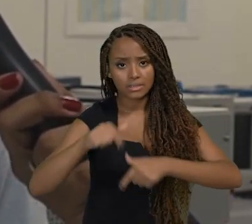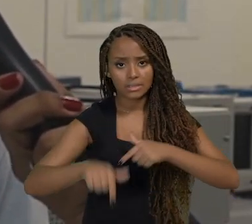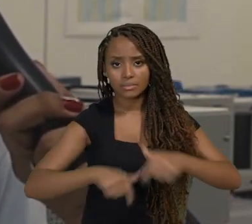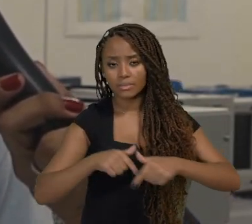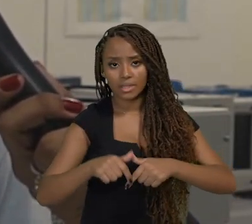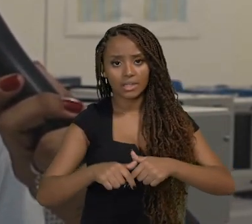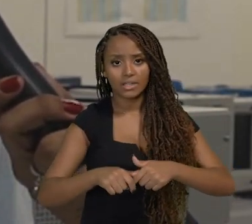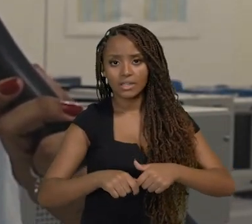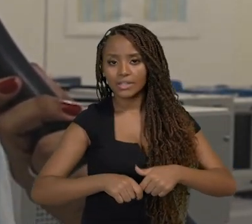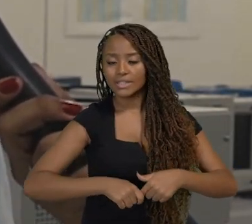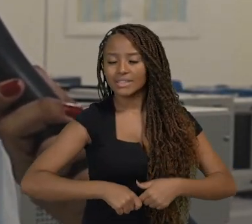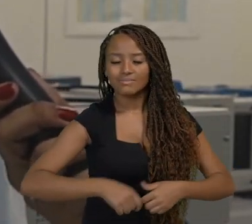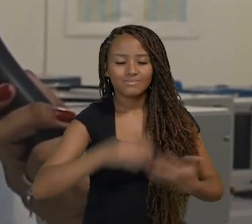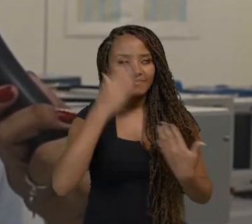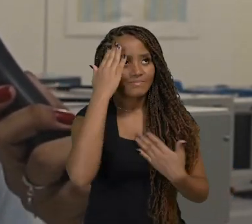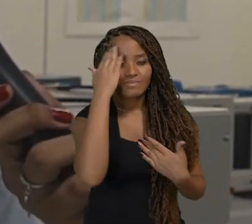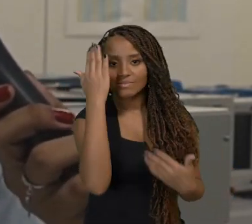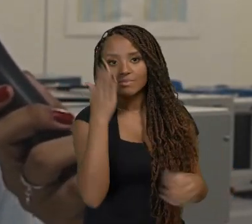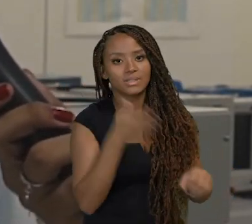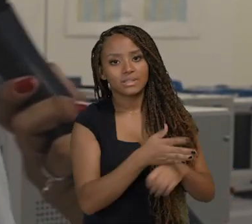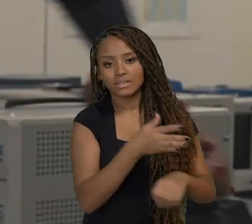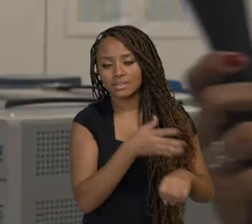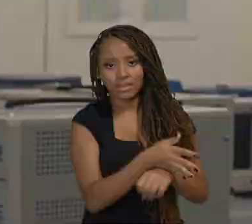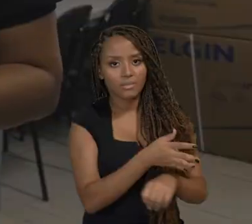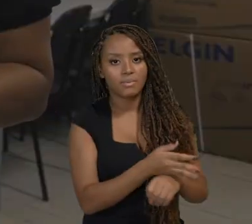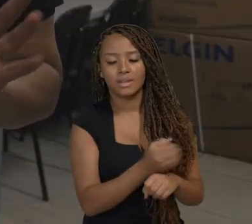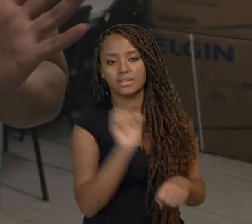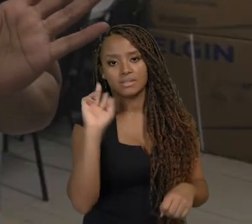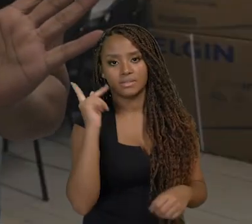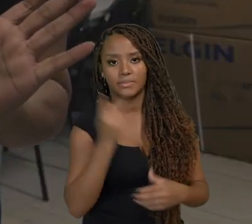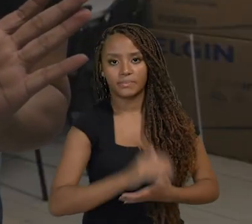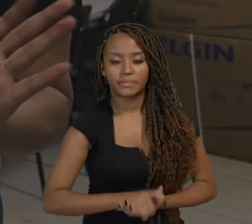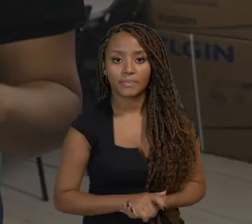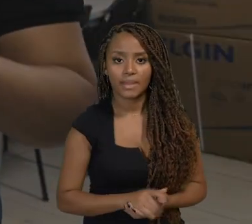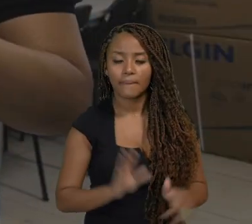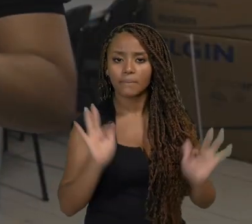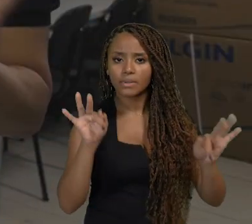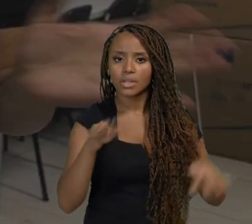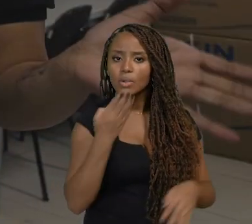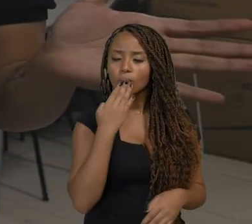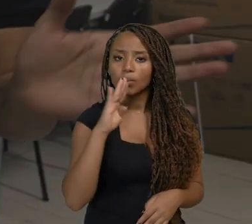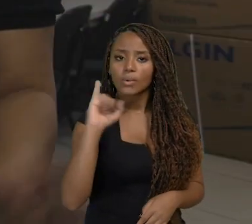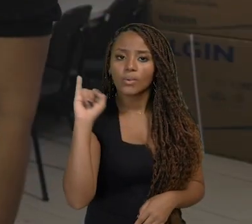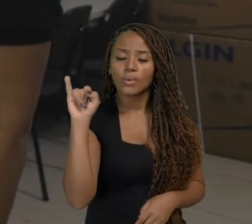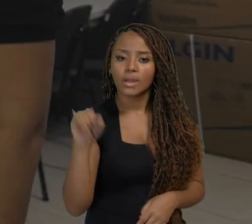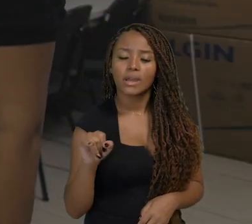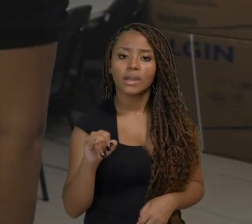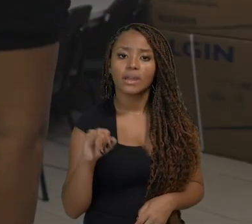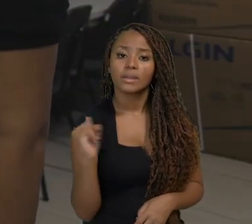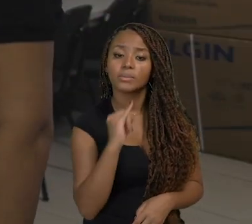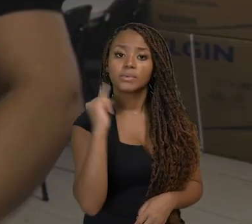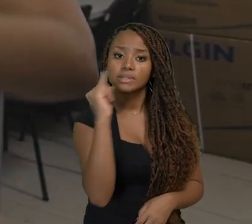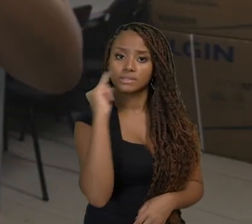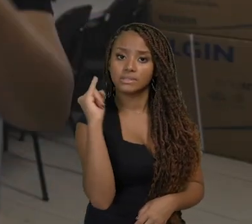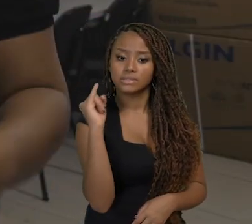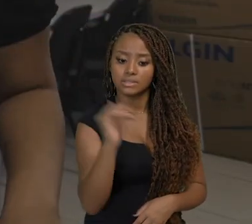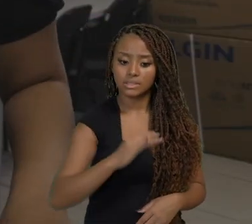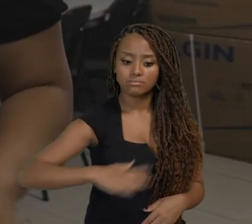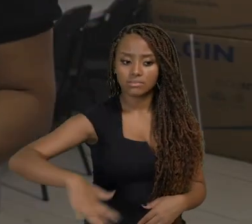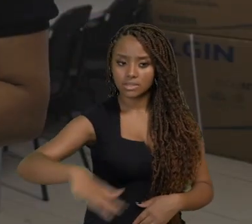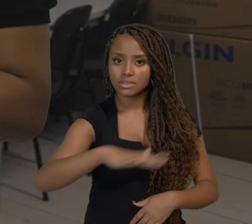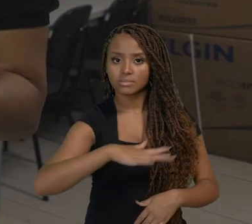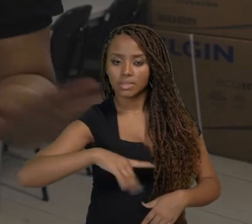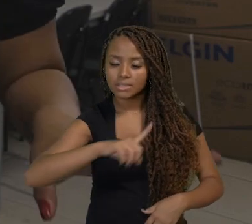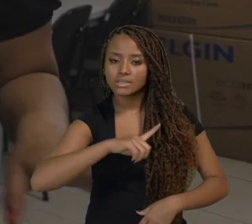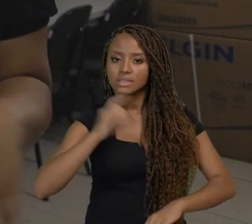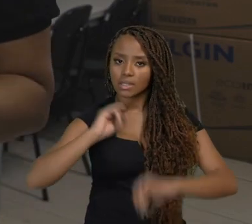e fico muito honrado de participar, né, de toda essa história. E para finalizar, então, qual que é a importância desse espaço aqui, Daniel, do prédio todo,